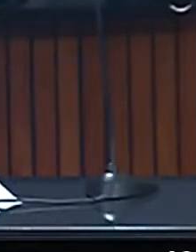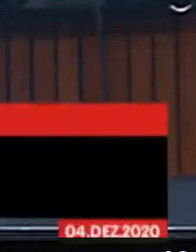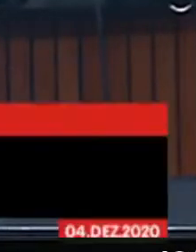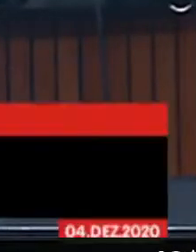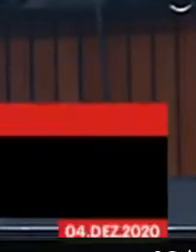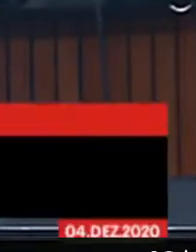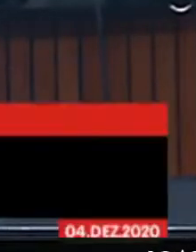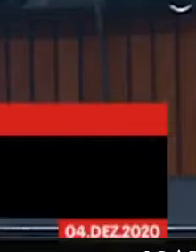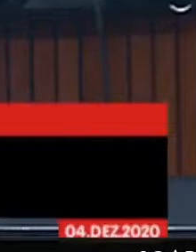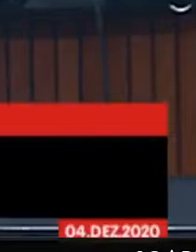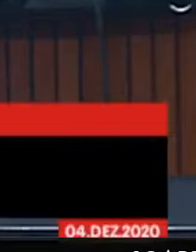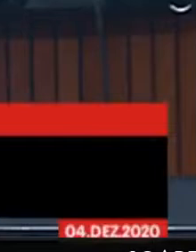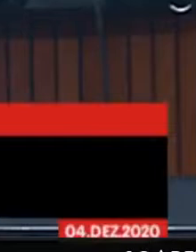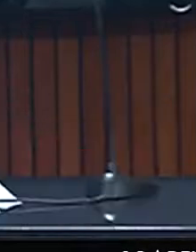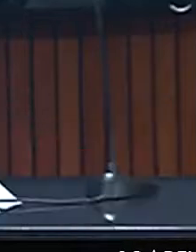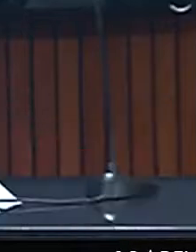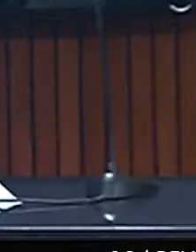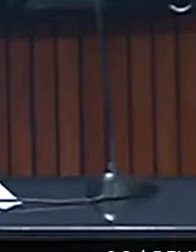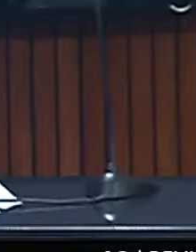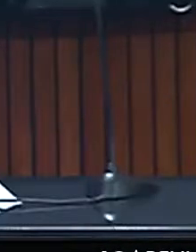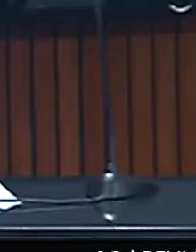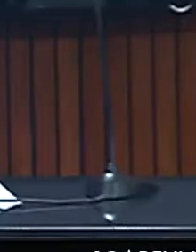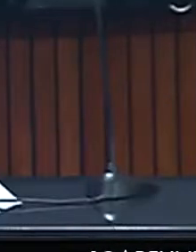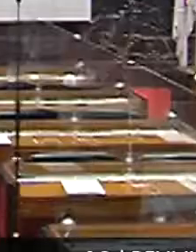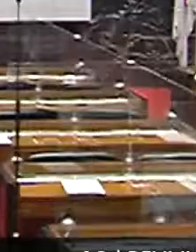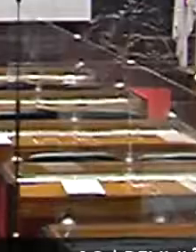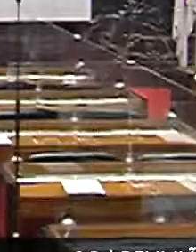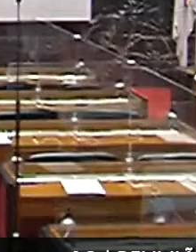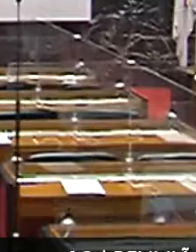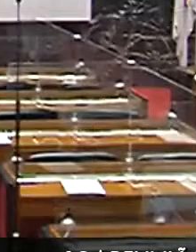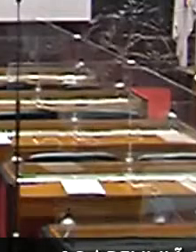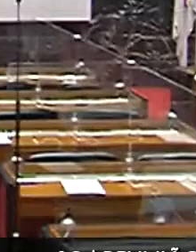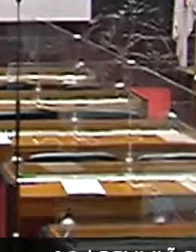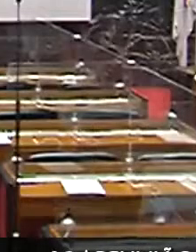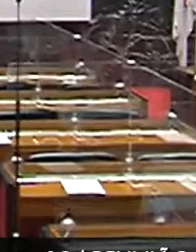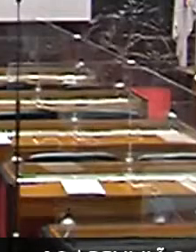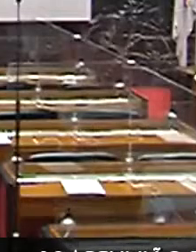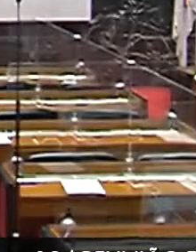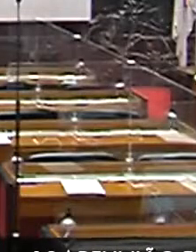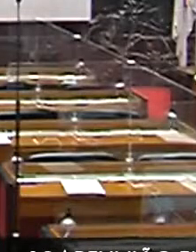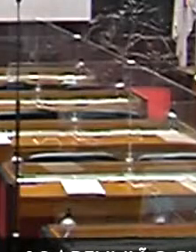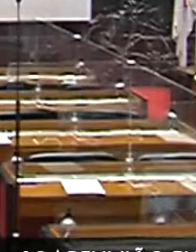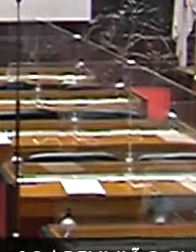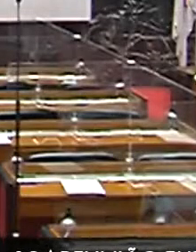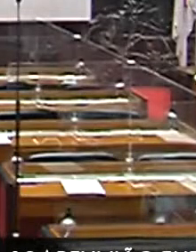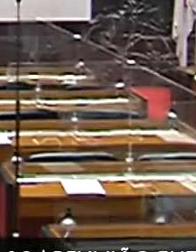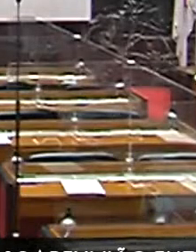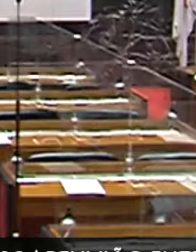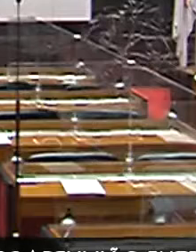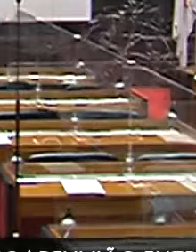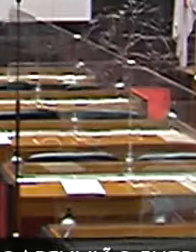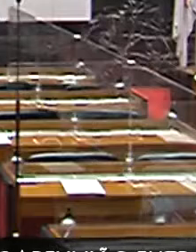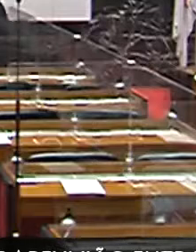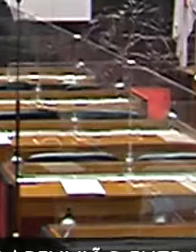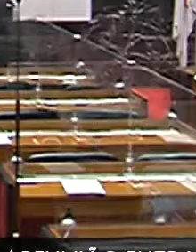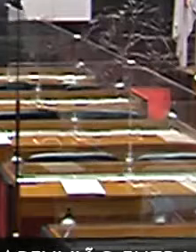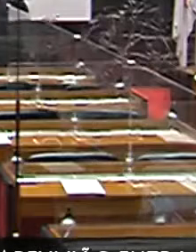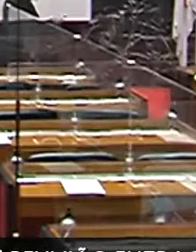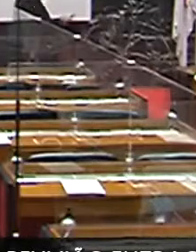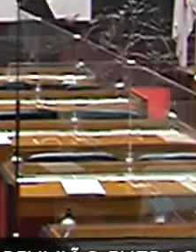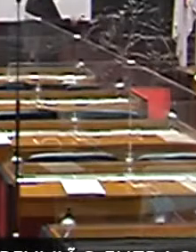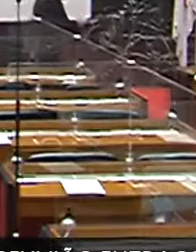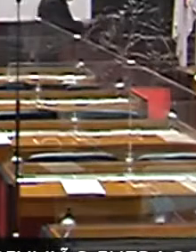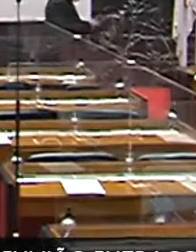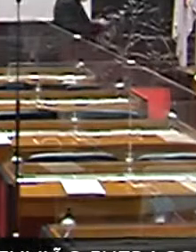Olá, 6h35, voltamos com imagens do plenário da Assembleia, reunião extraordinária da noite de sexta-feira, reaberta. Vamos acompanhar.